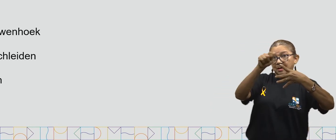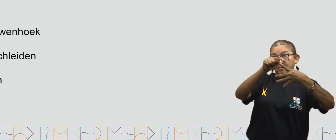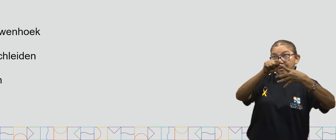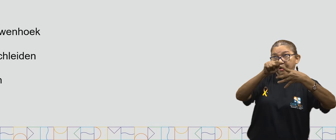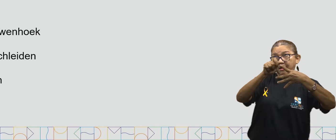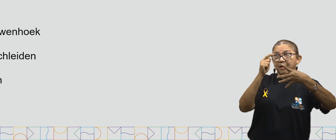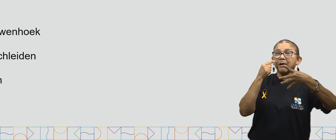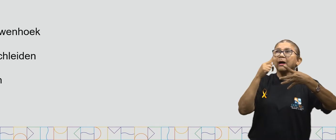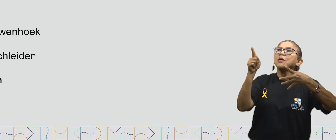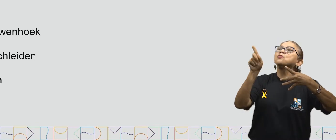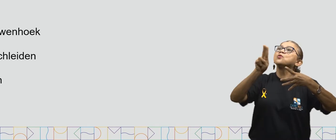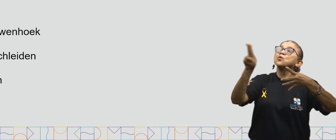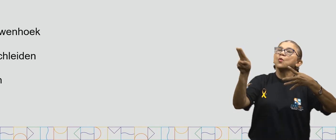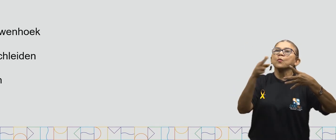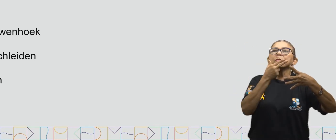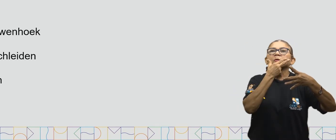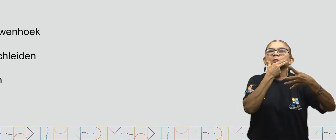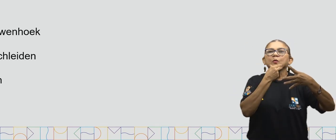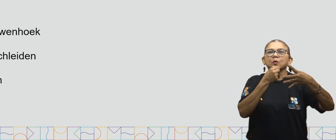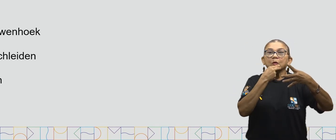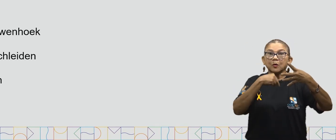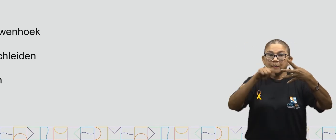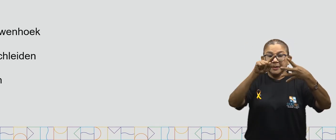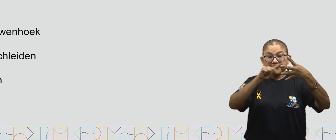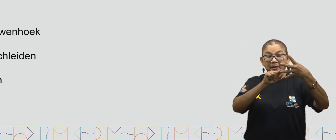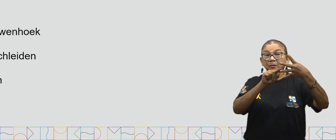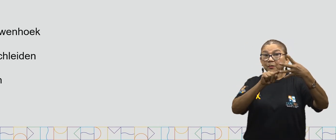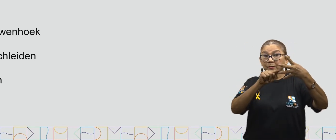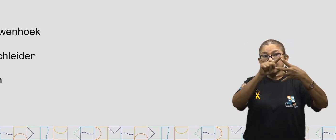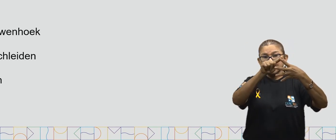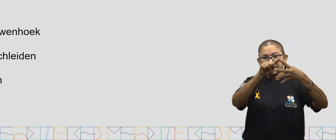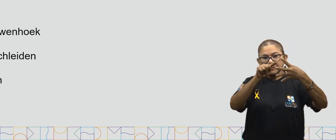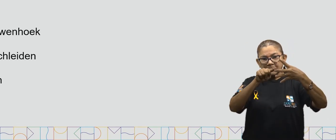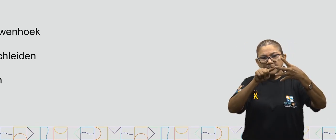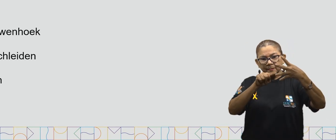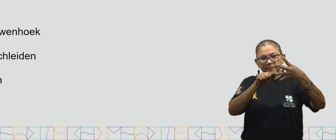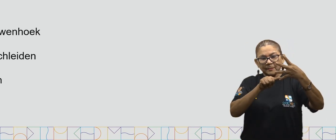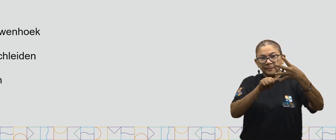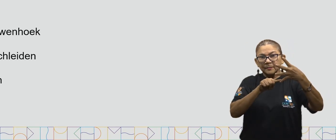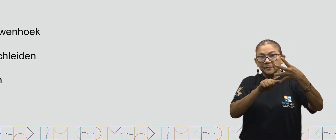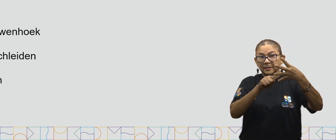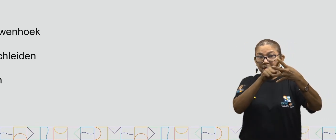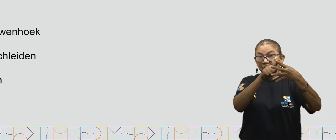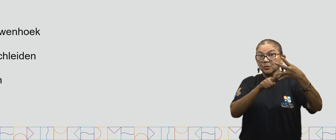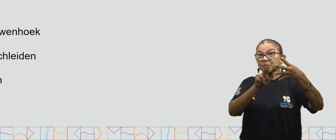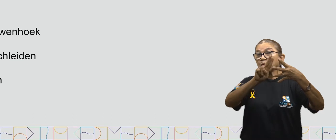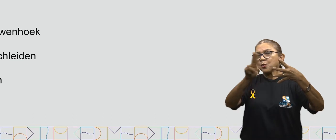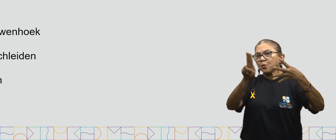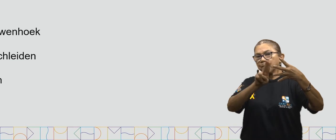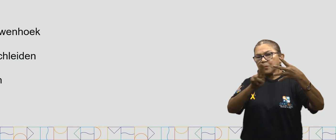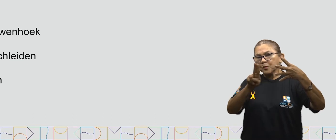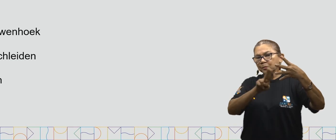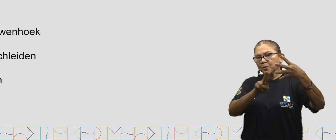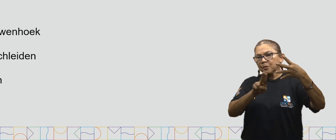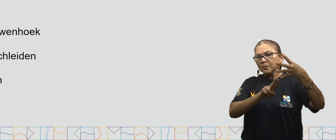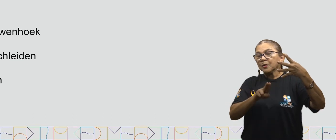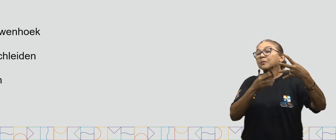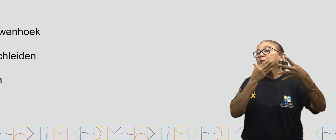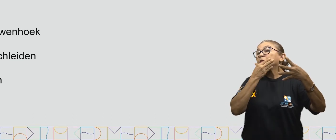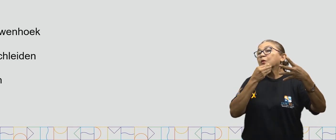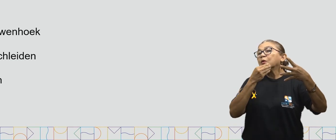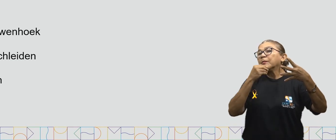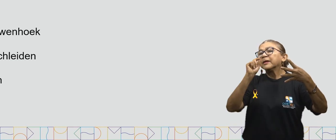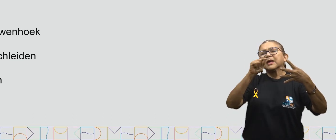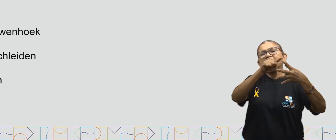Letra B, Anton van Leeuwenhoek. Letra C, Matthias Jacob Schweden. D,